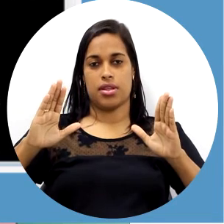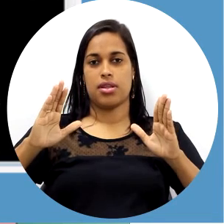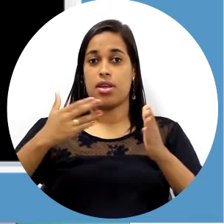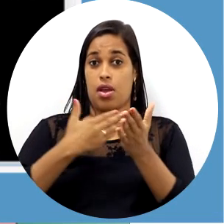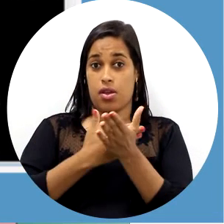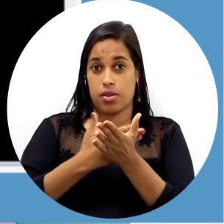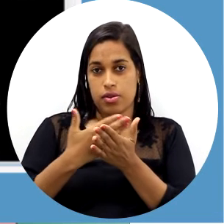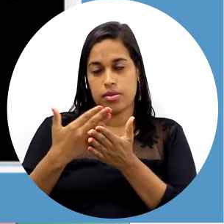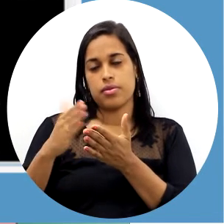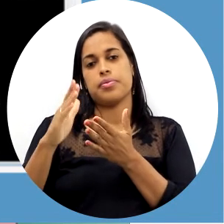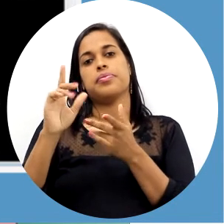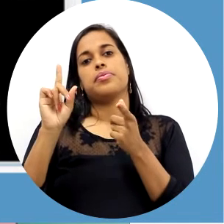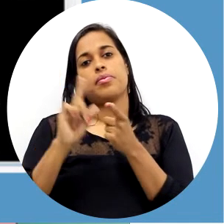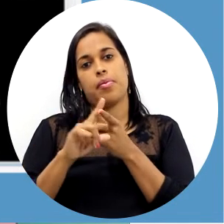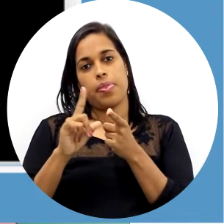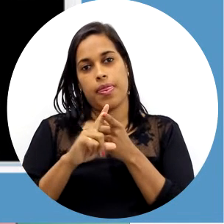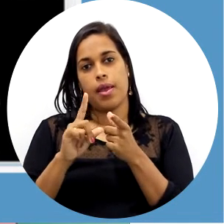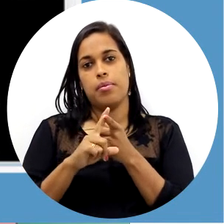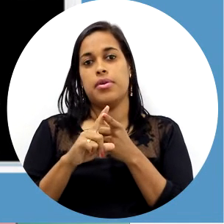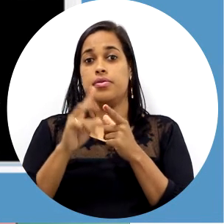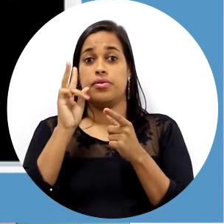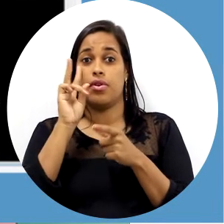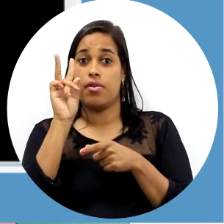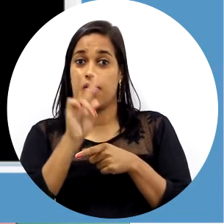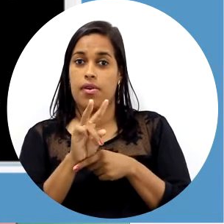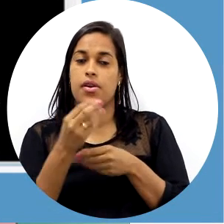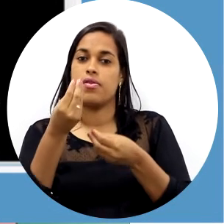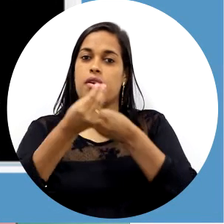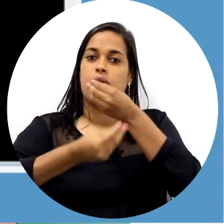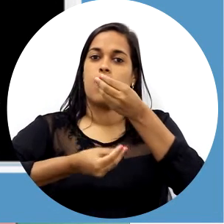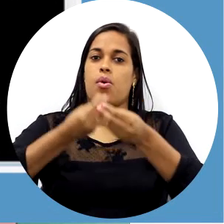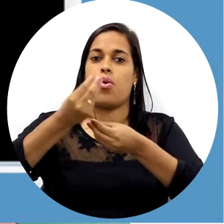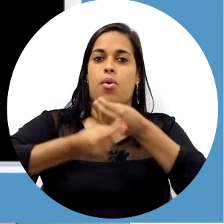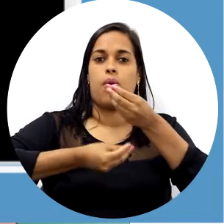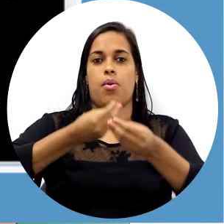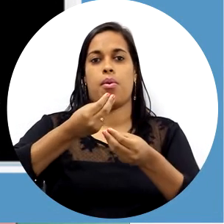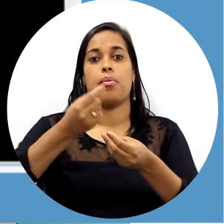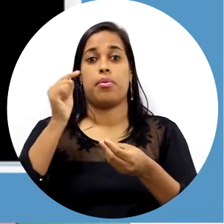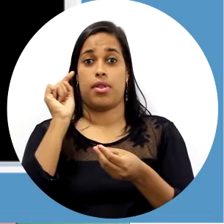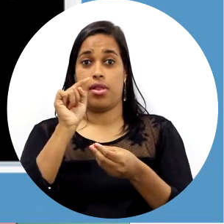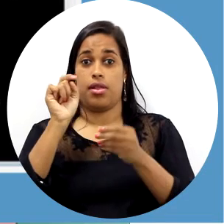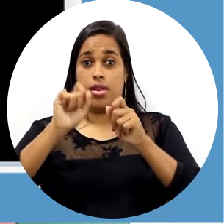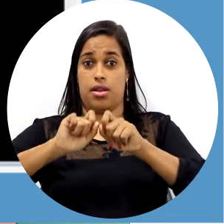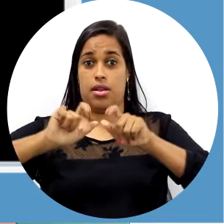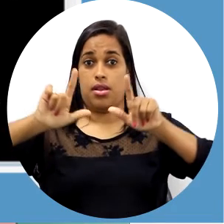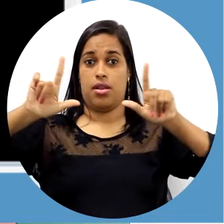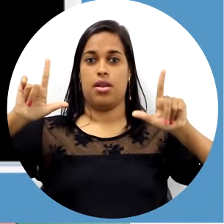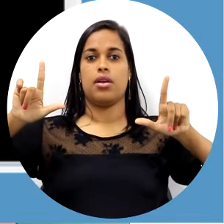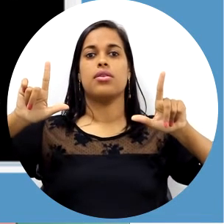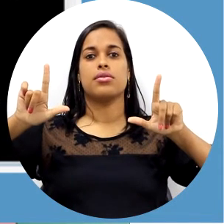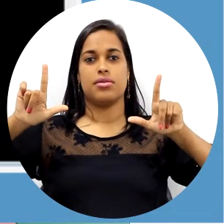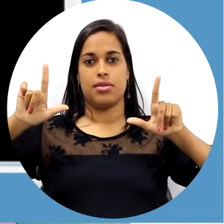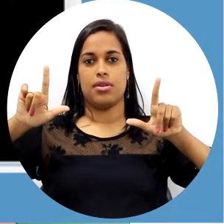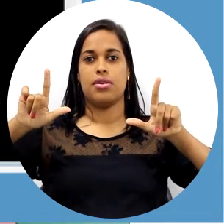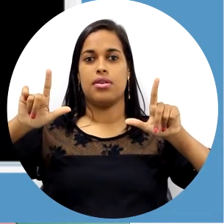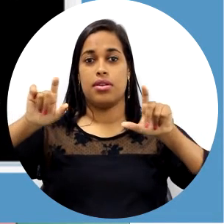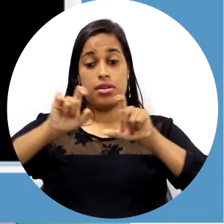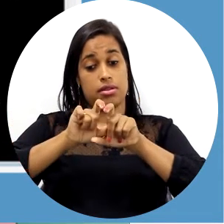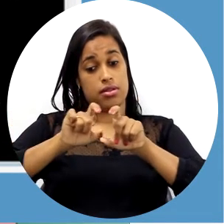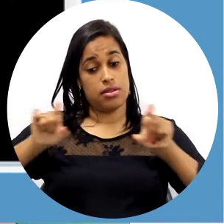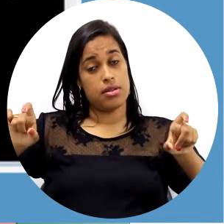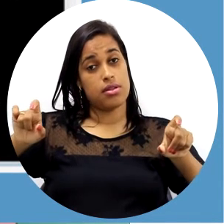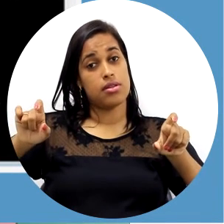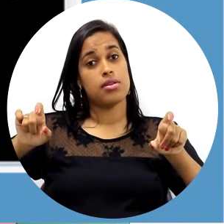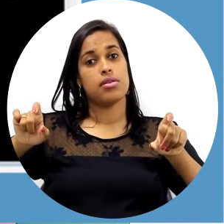o prompt de comando, né? Iniciar, executar, dar um CMD, um Enter, você vai ver o prompt de comando, e nessa tela você vai ver o que? Aí